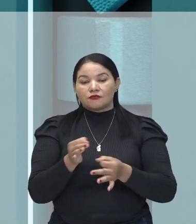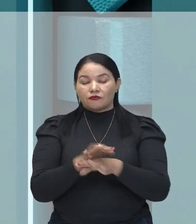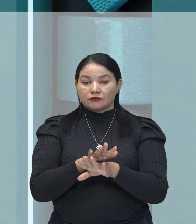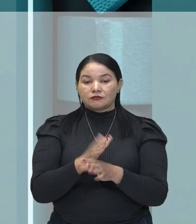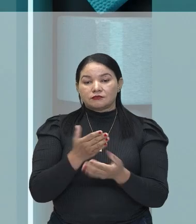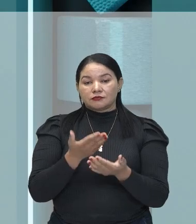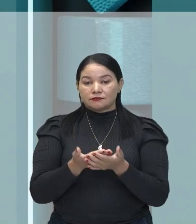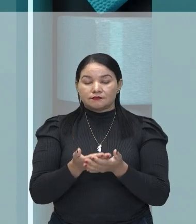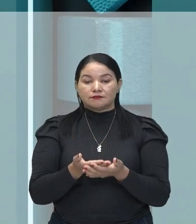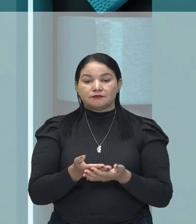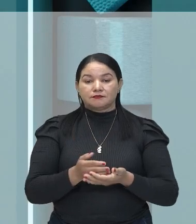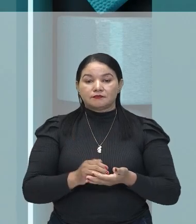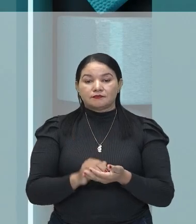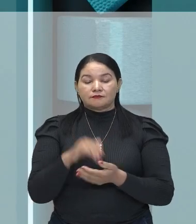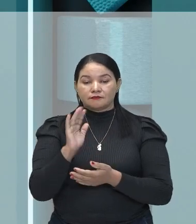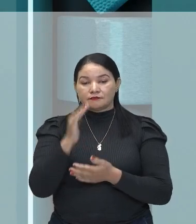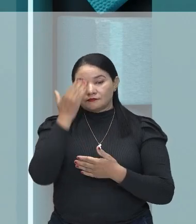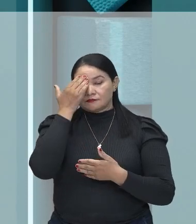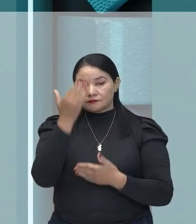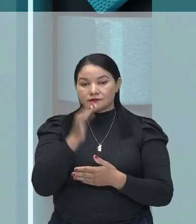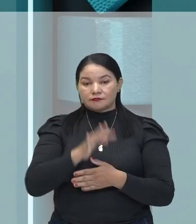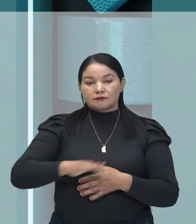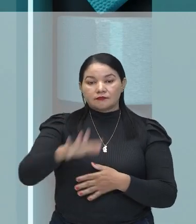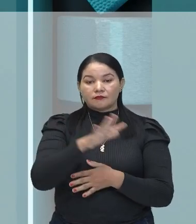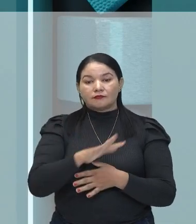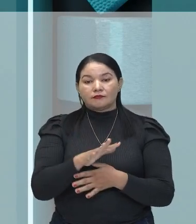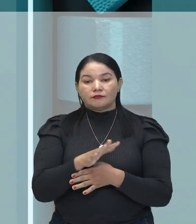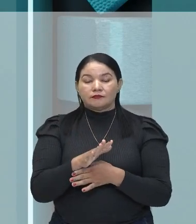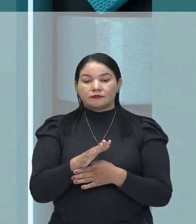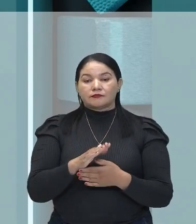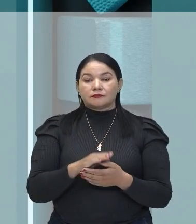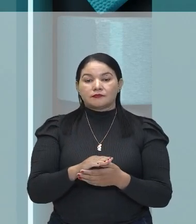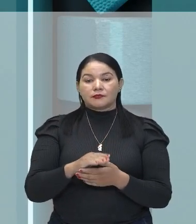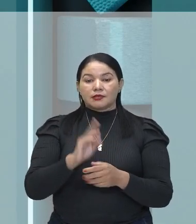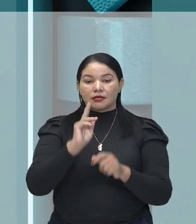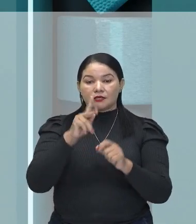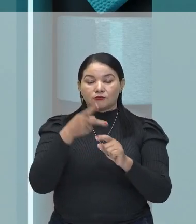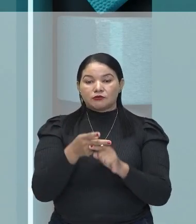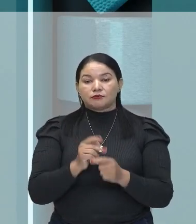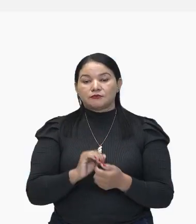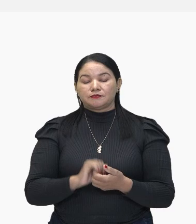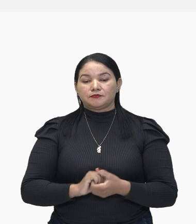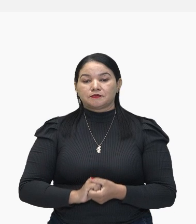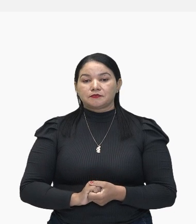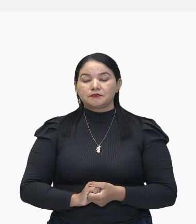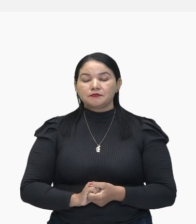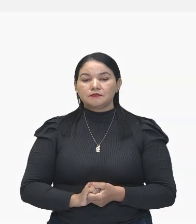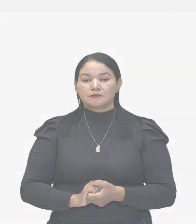encerrando por aqui. Eu agradeço a todos vocês, fiquem bem e até a próxima.